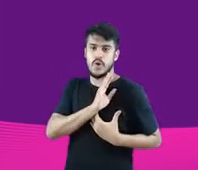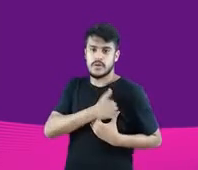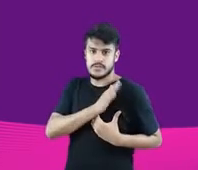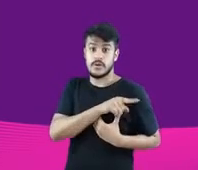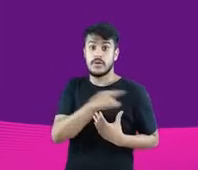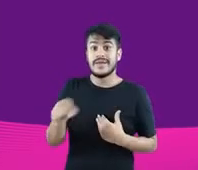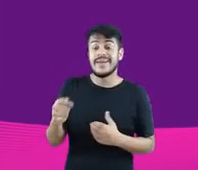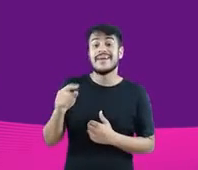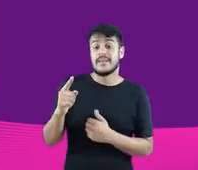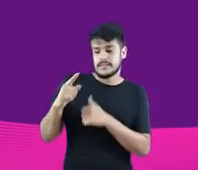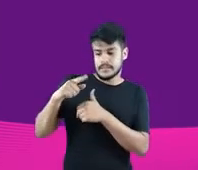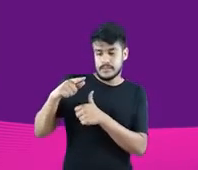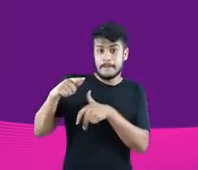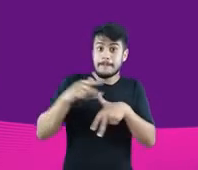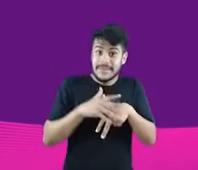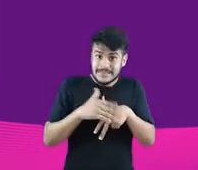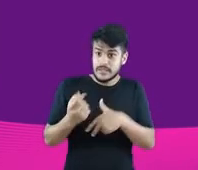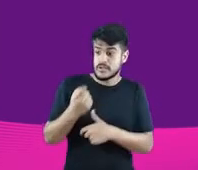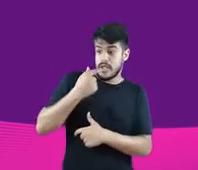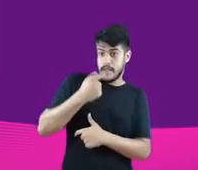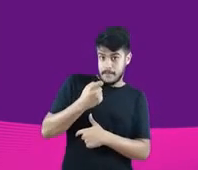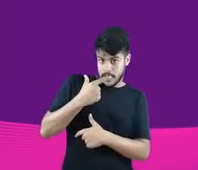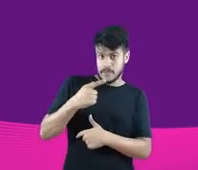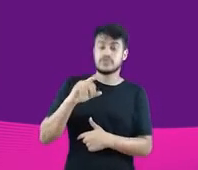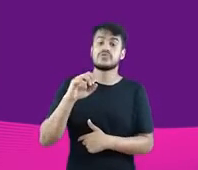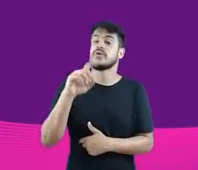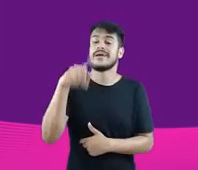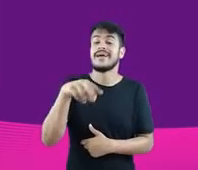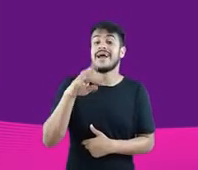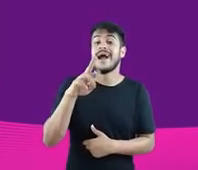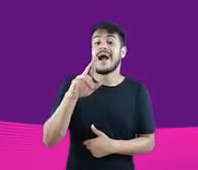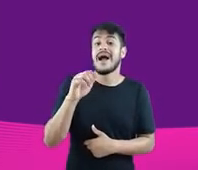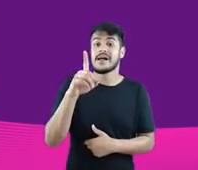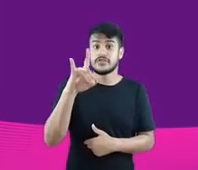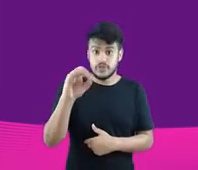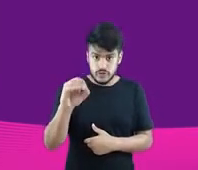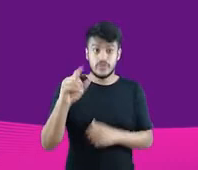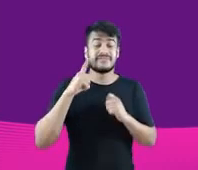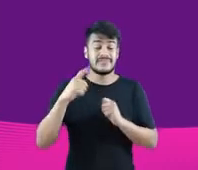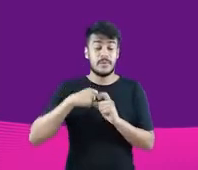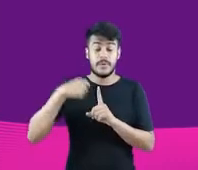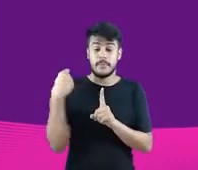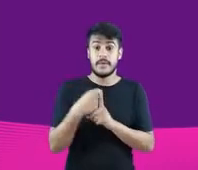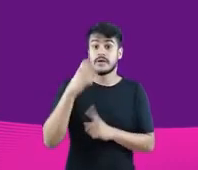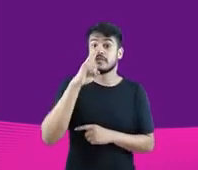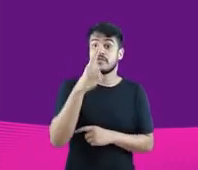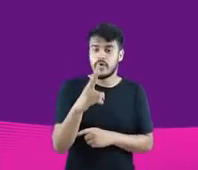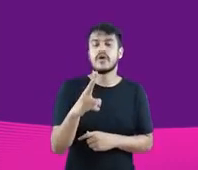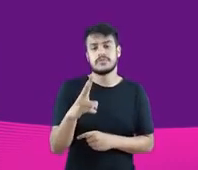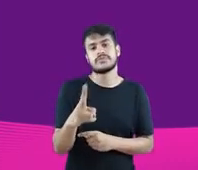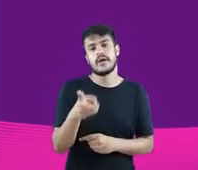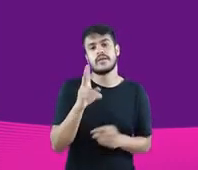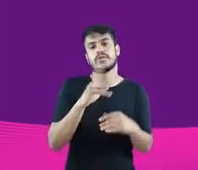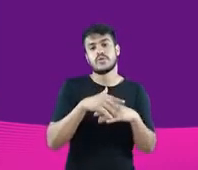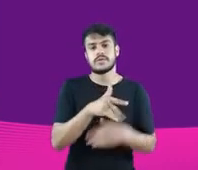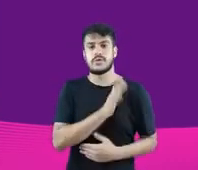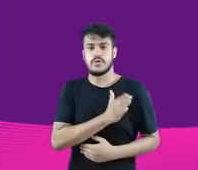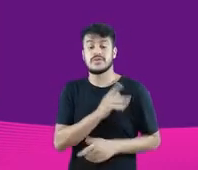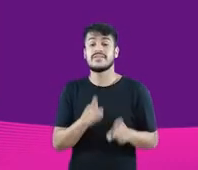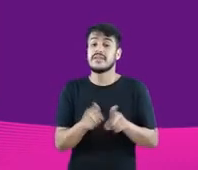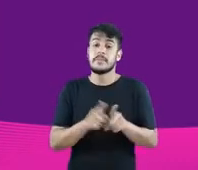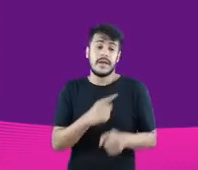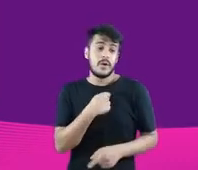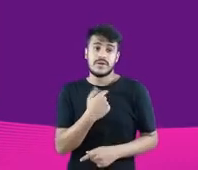receberam radioterapia ou não. A gente pode ver que o grande impacto realmente é na doença coronariana e na insuficiência cardíaca.